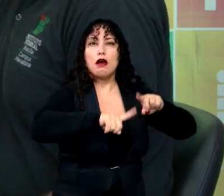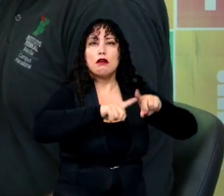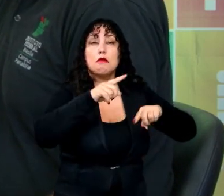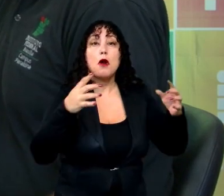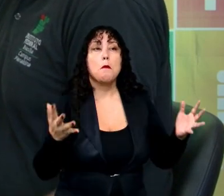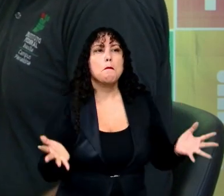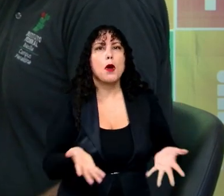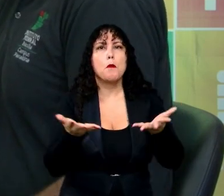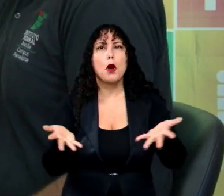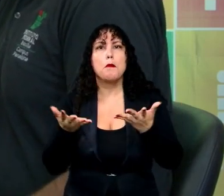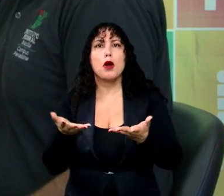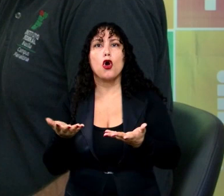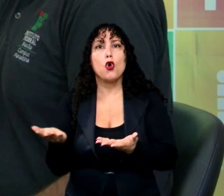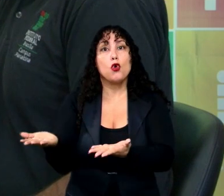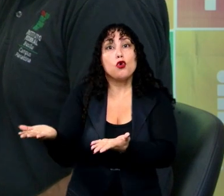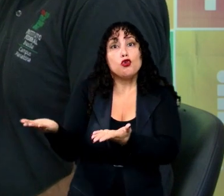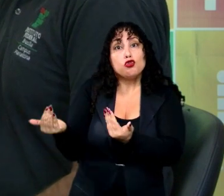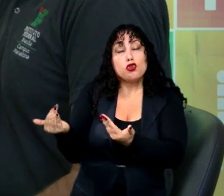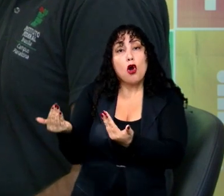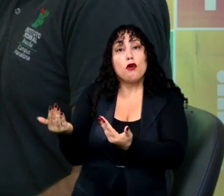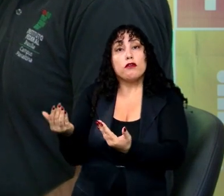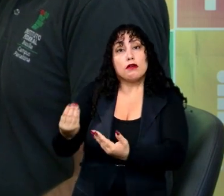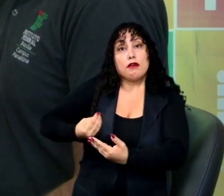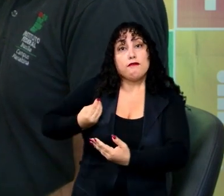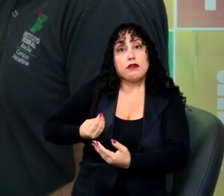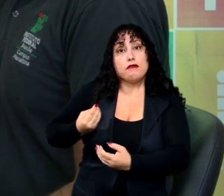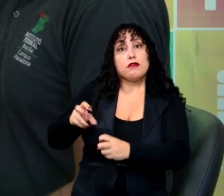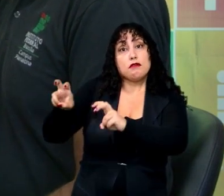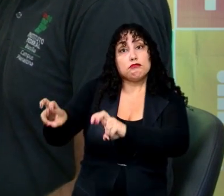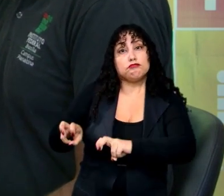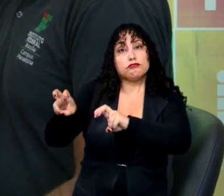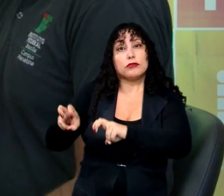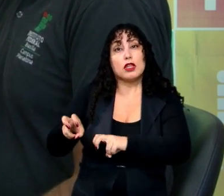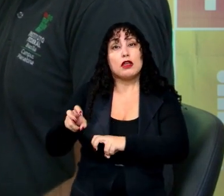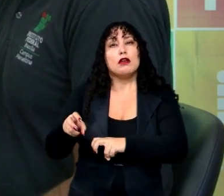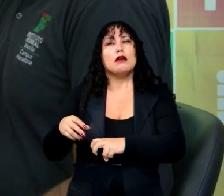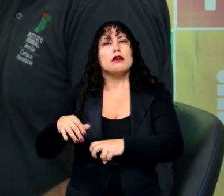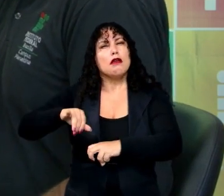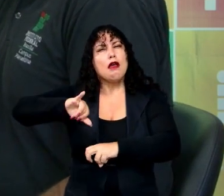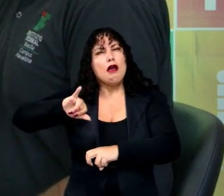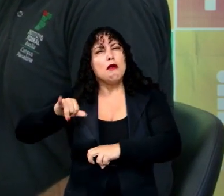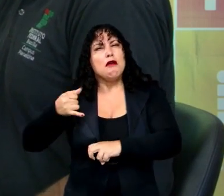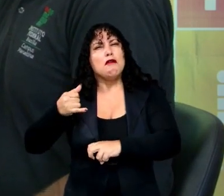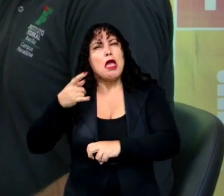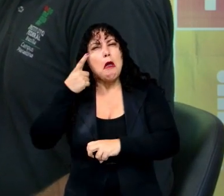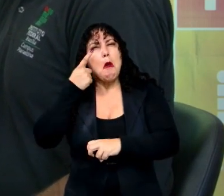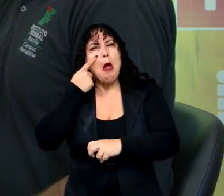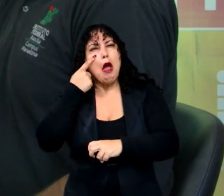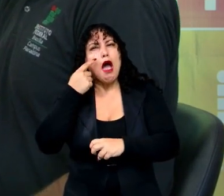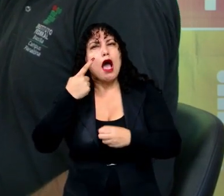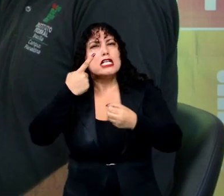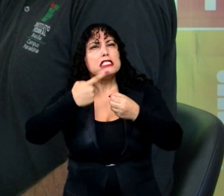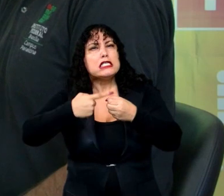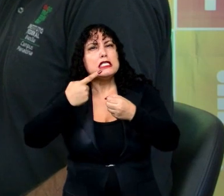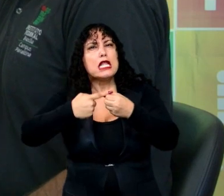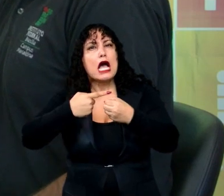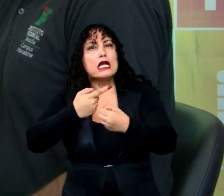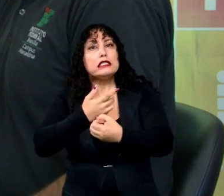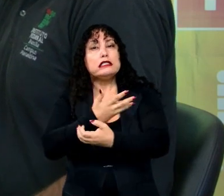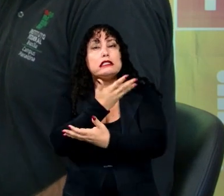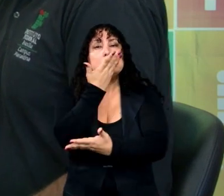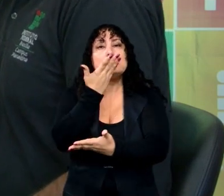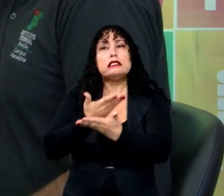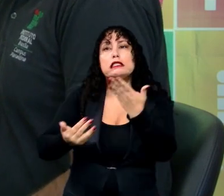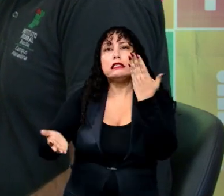promover o jovem Rural que existem muitos atrativos nos centros urbanos e as vezes as pessoas se